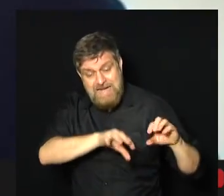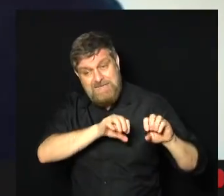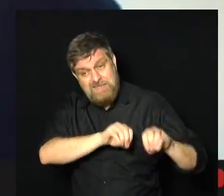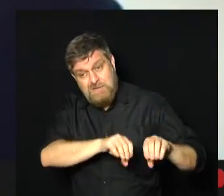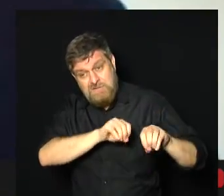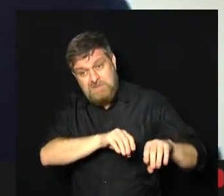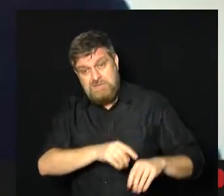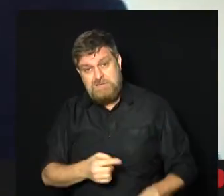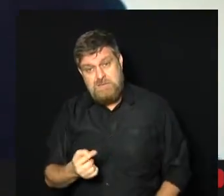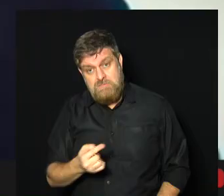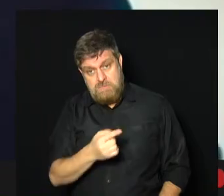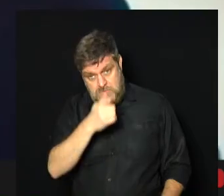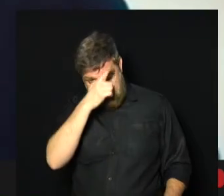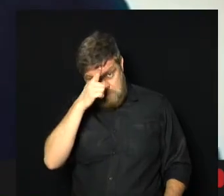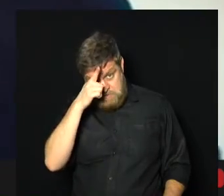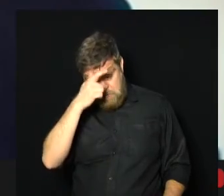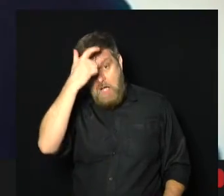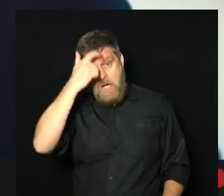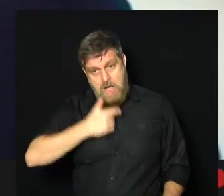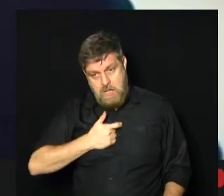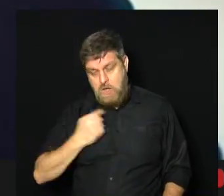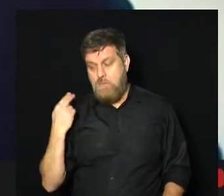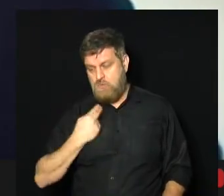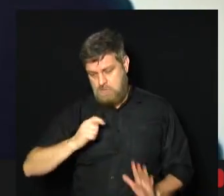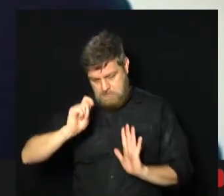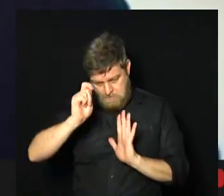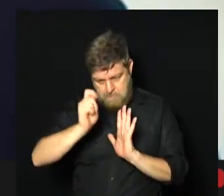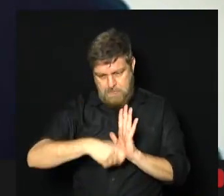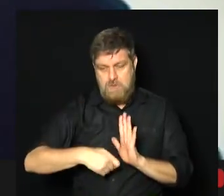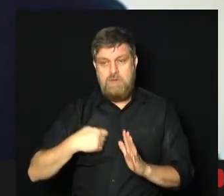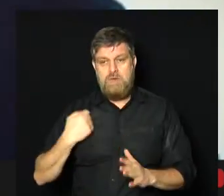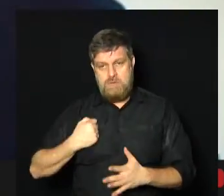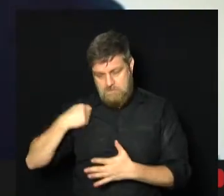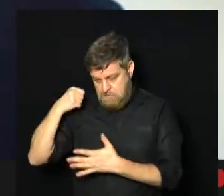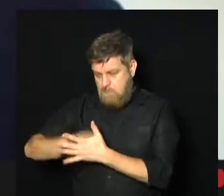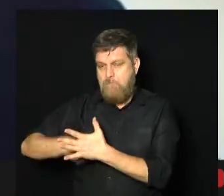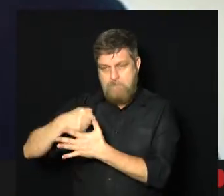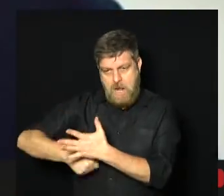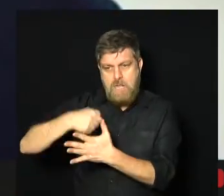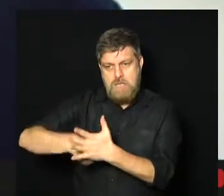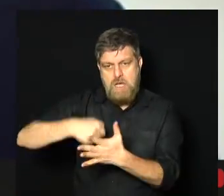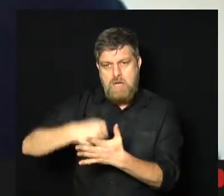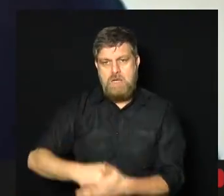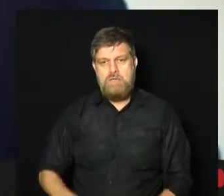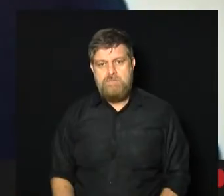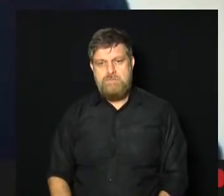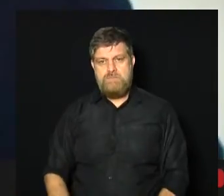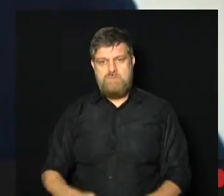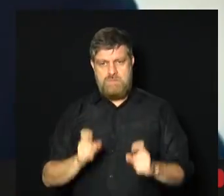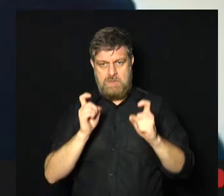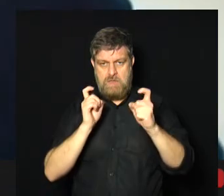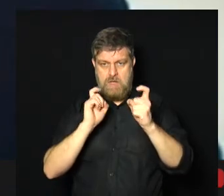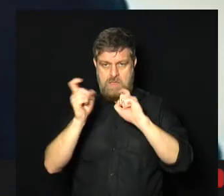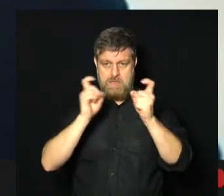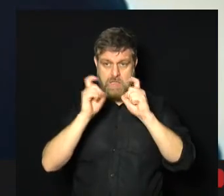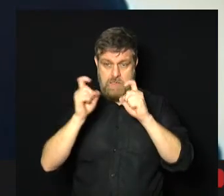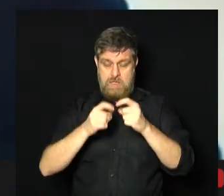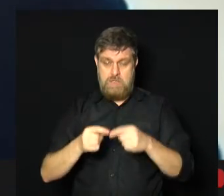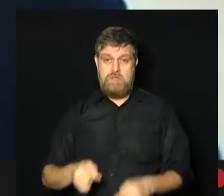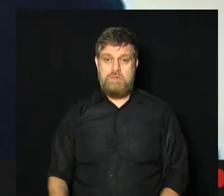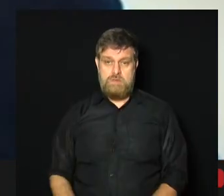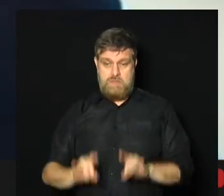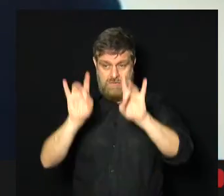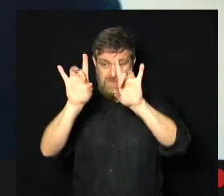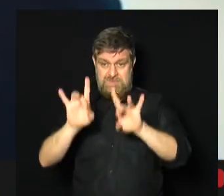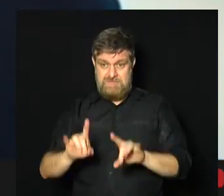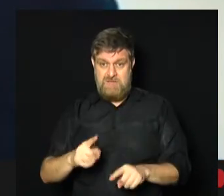que é necessário, eu posso assinar junto, mas a gente faz a batalha na sessão, porque esse requerimento tem que